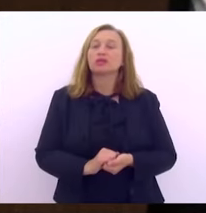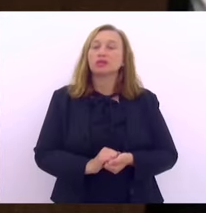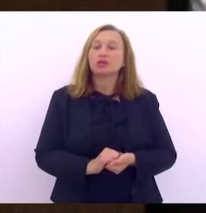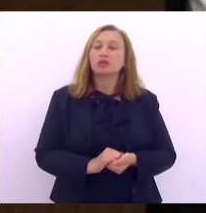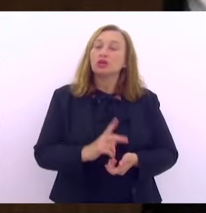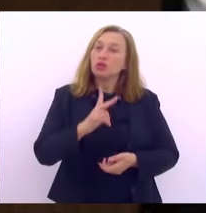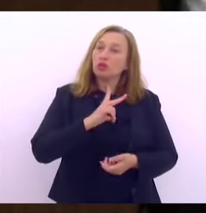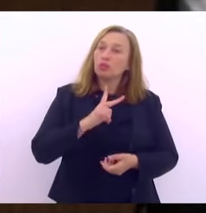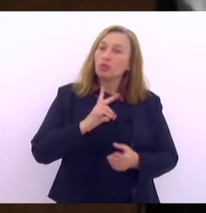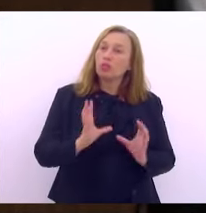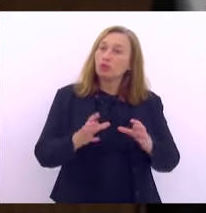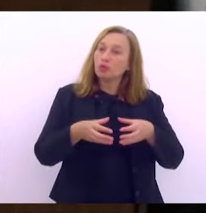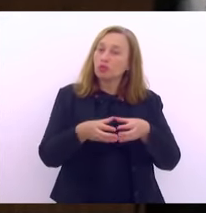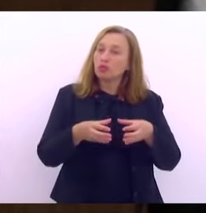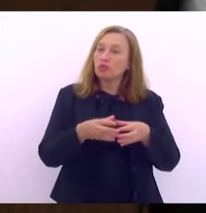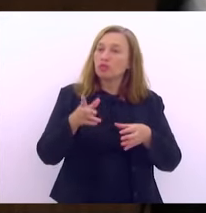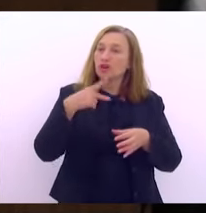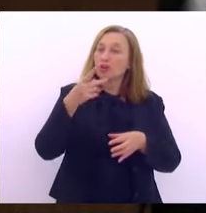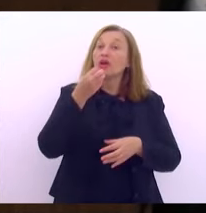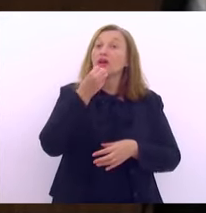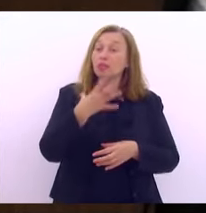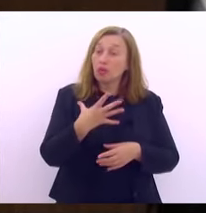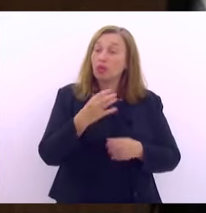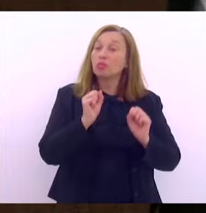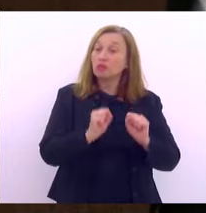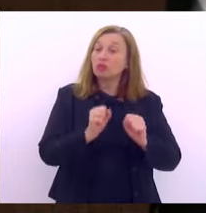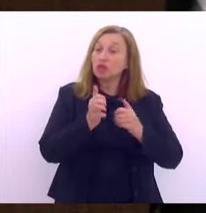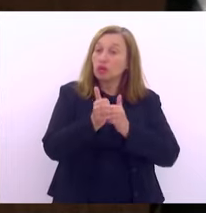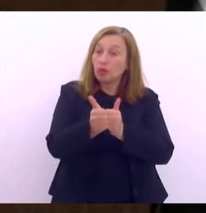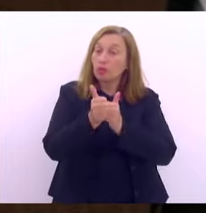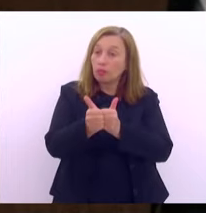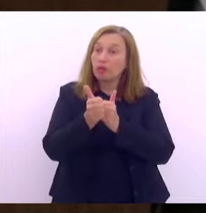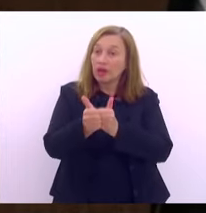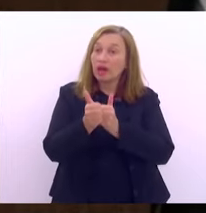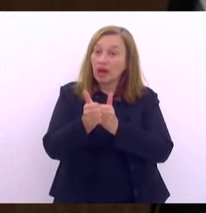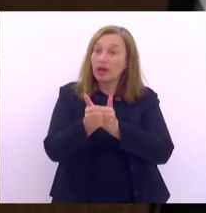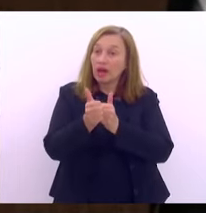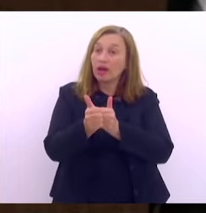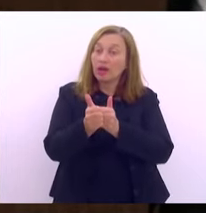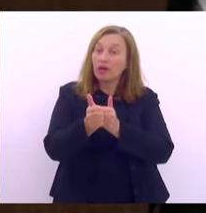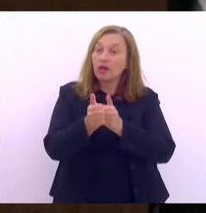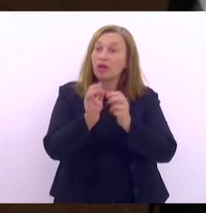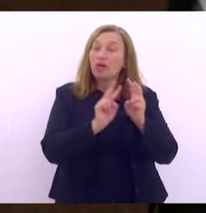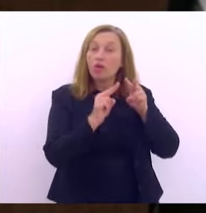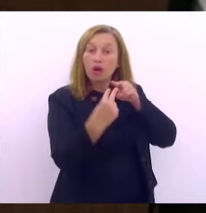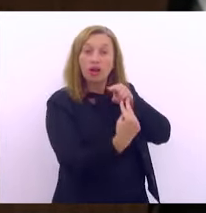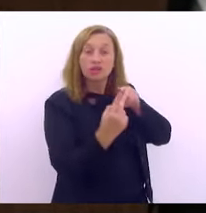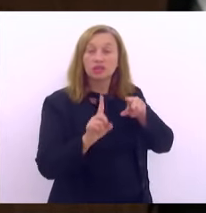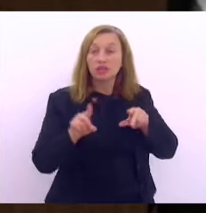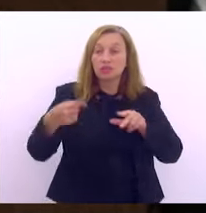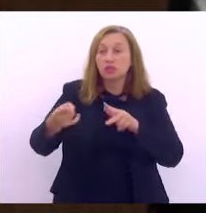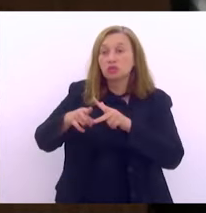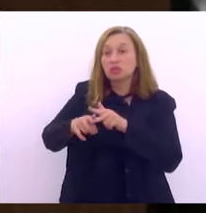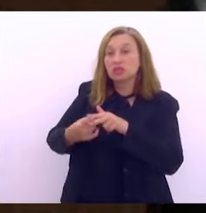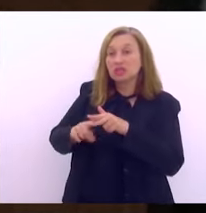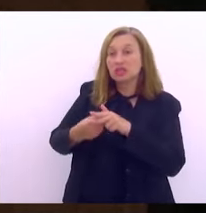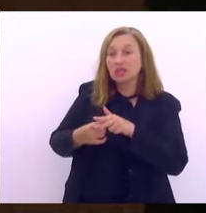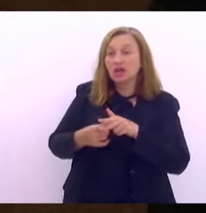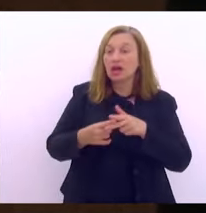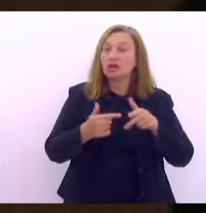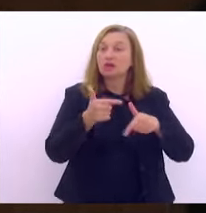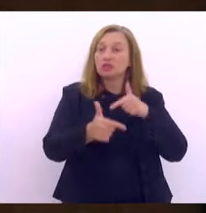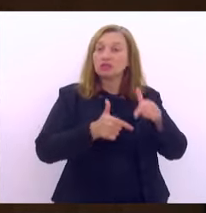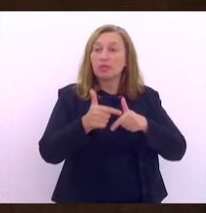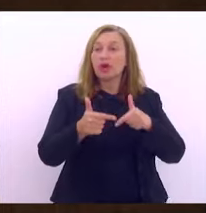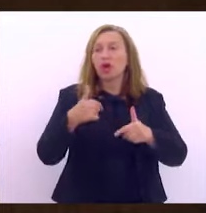próprio comando considerou que isso era uma coisa boa, porque podiam acompanhar online e depois corrigir a operação. Então, é claro,